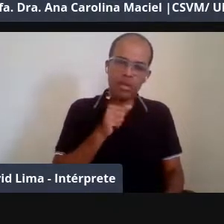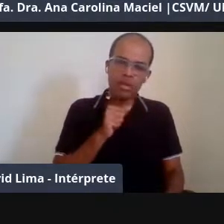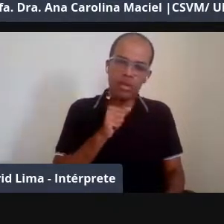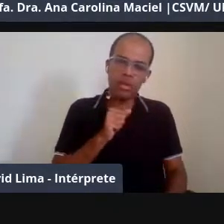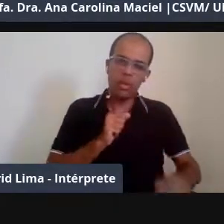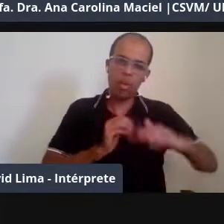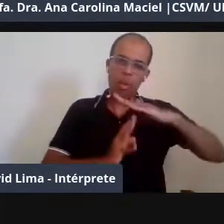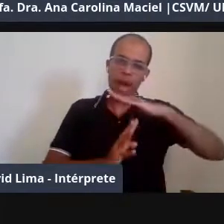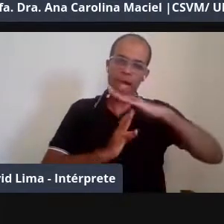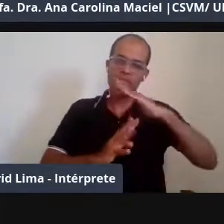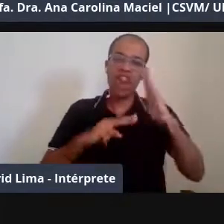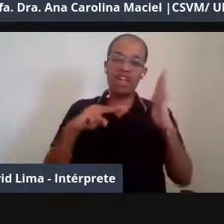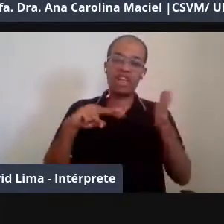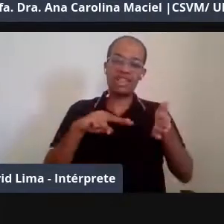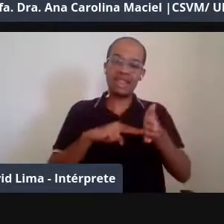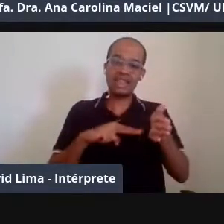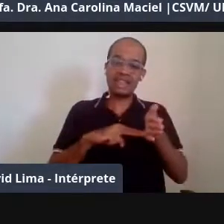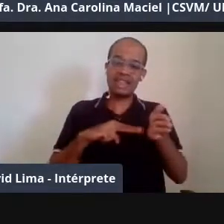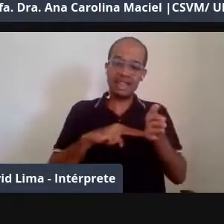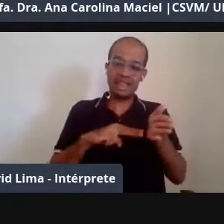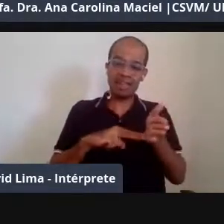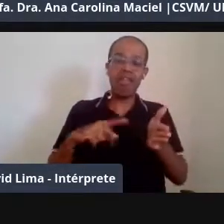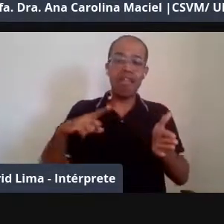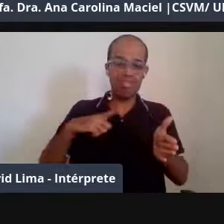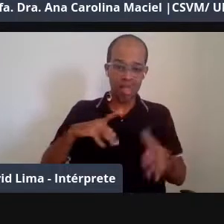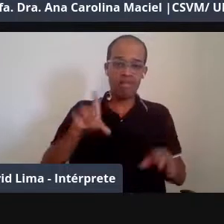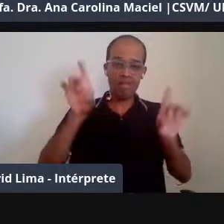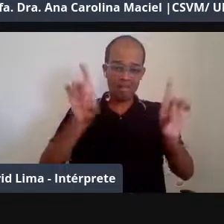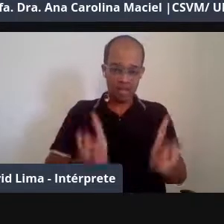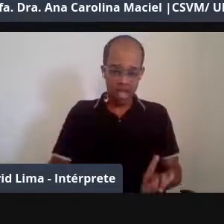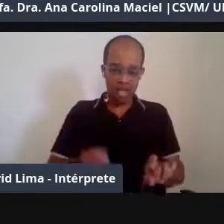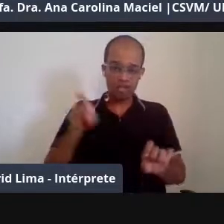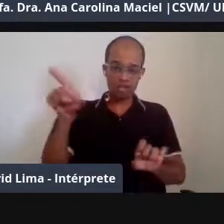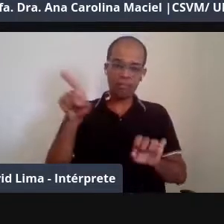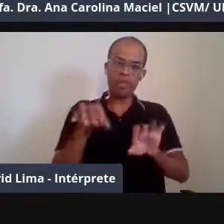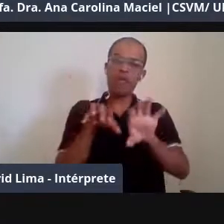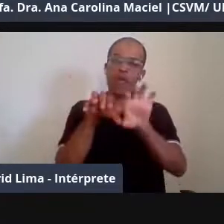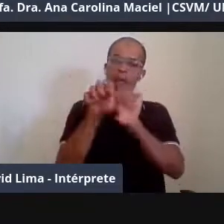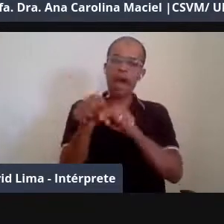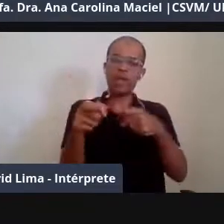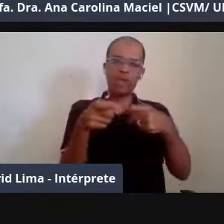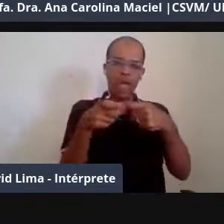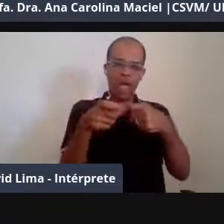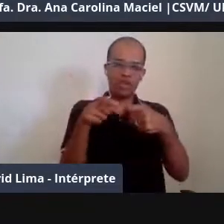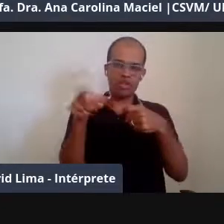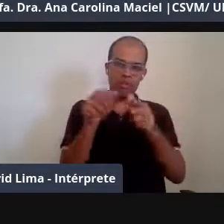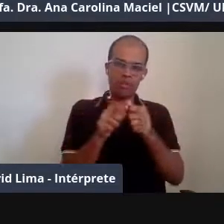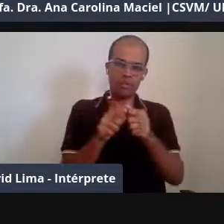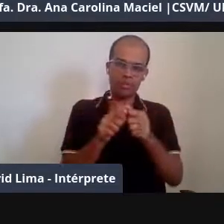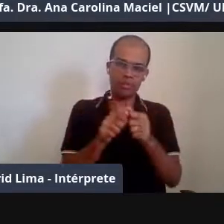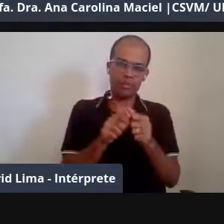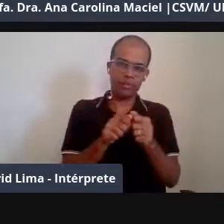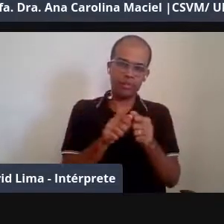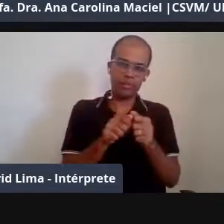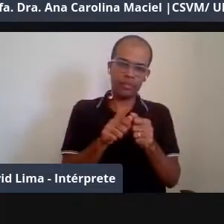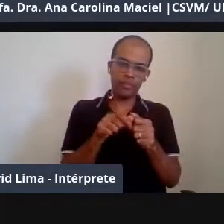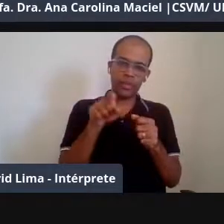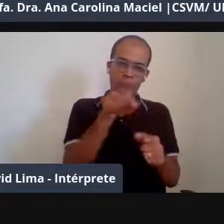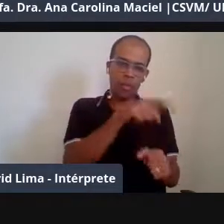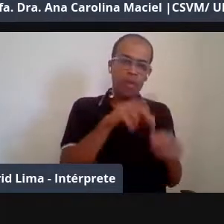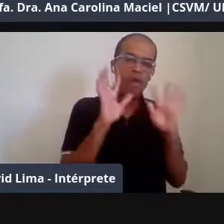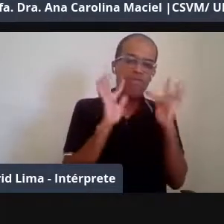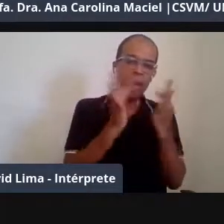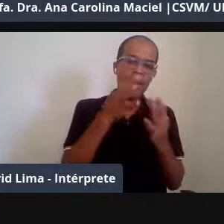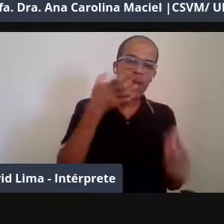refugiado sírio, deficiente, era formado em medicina, fui adotado por uma